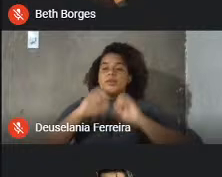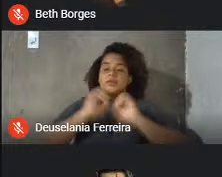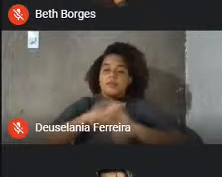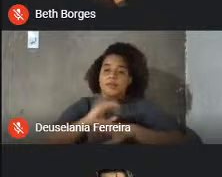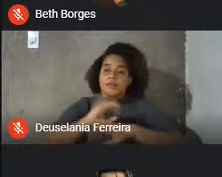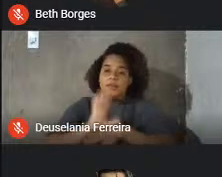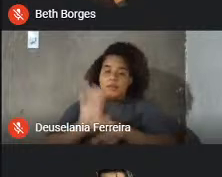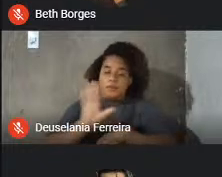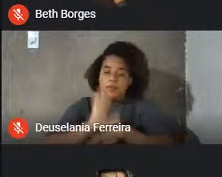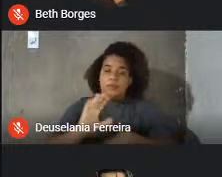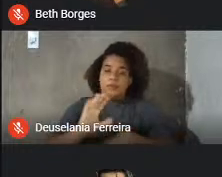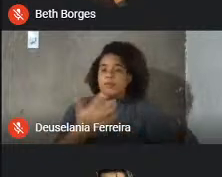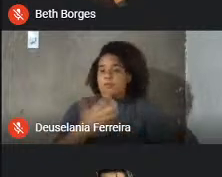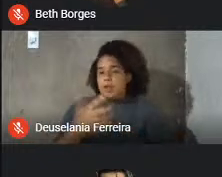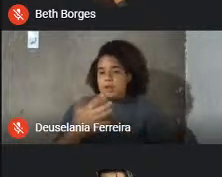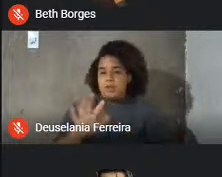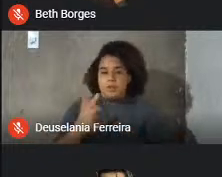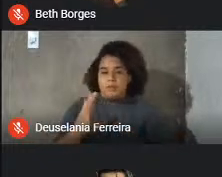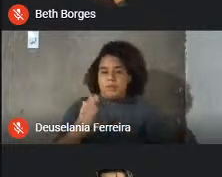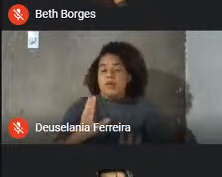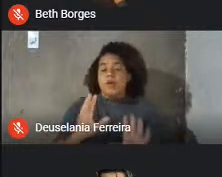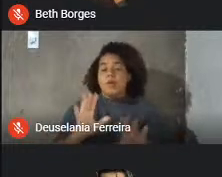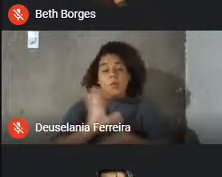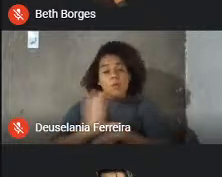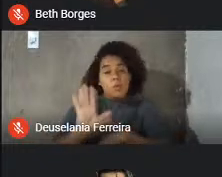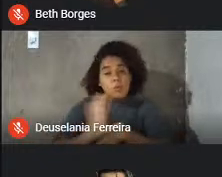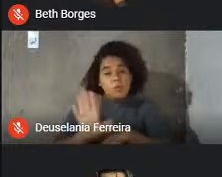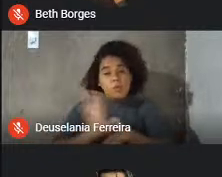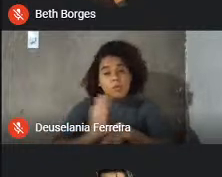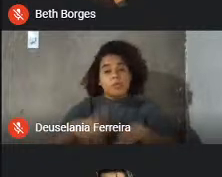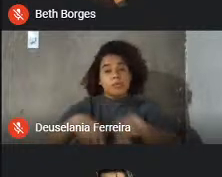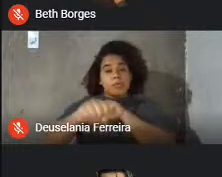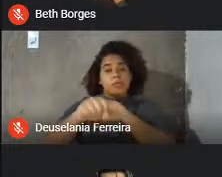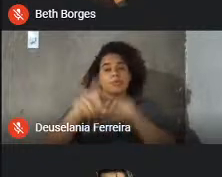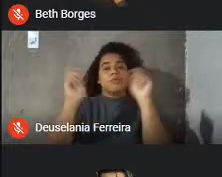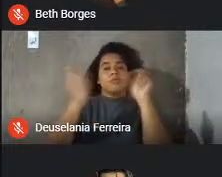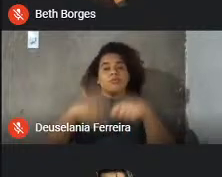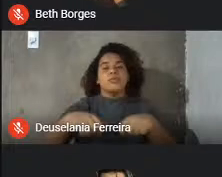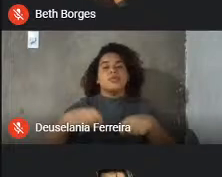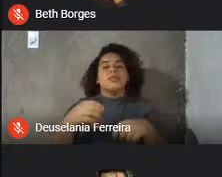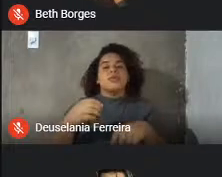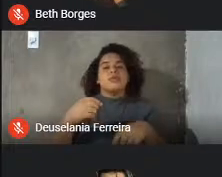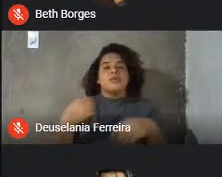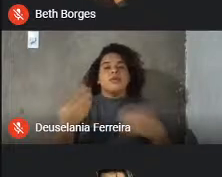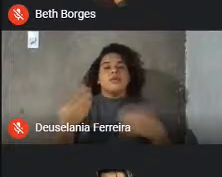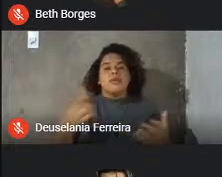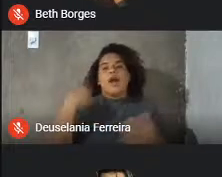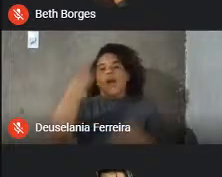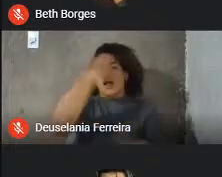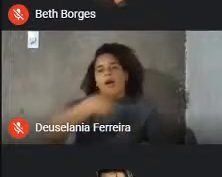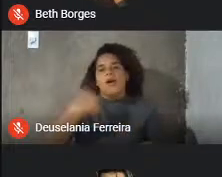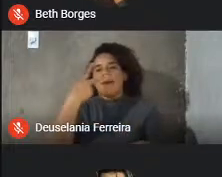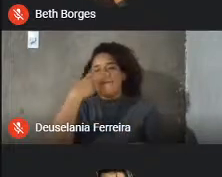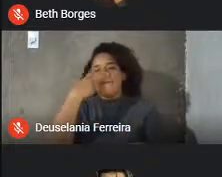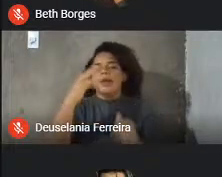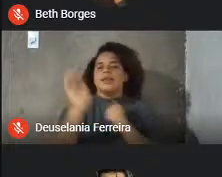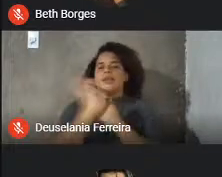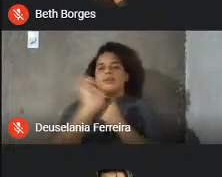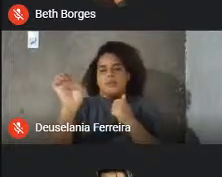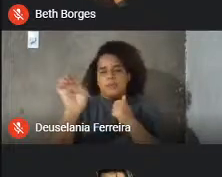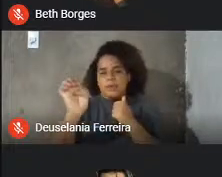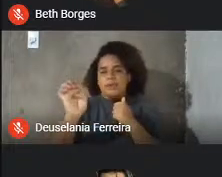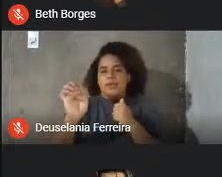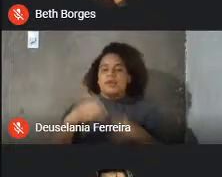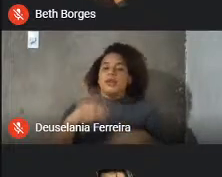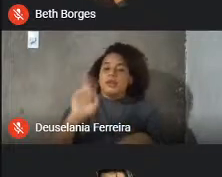é uma média, um curso de formação, de quase a mesma quantidade de uma especialização, que são